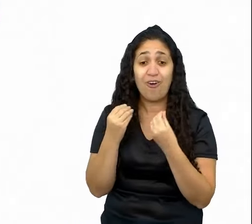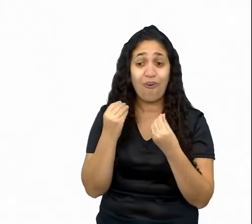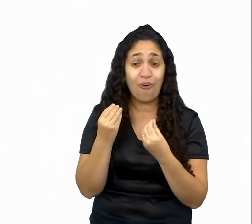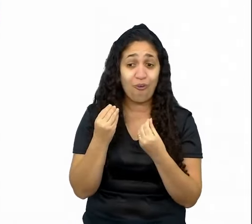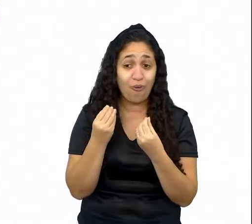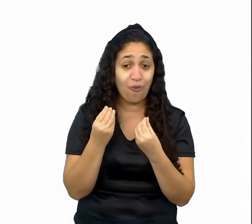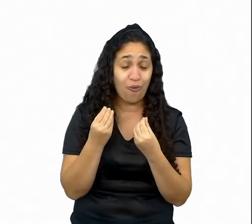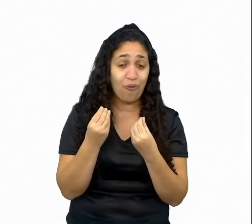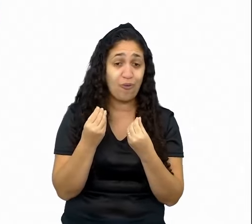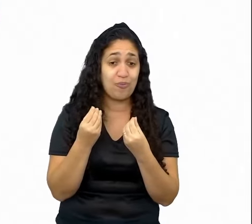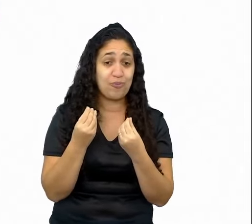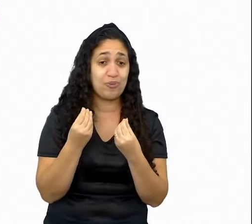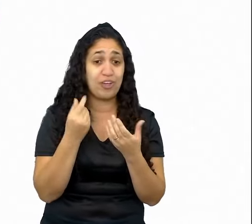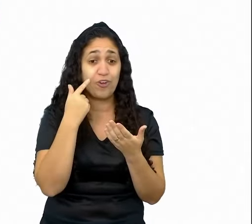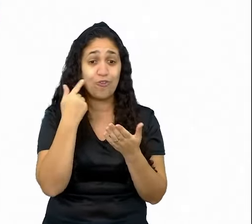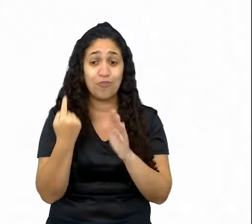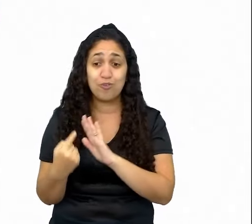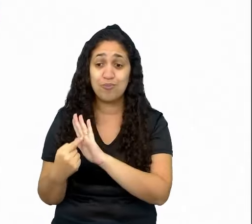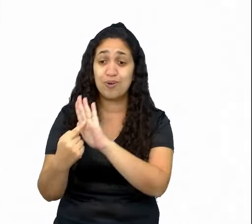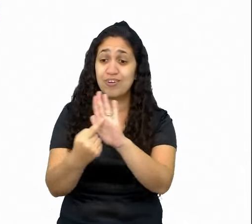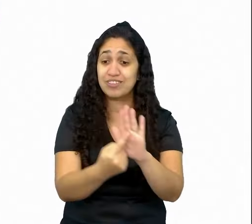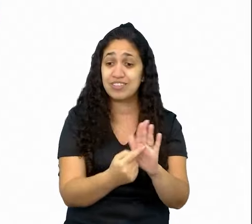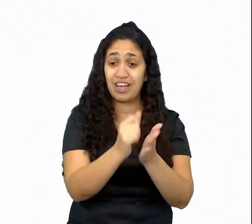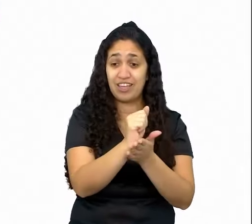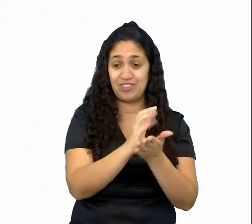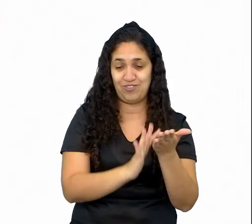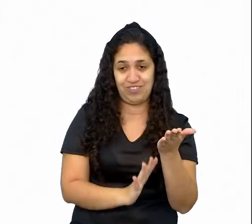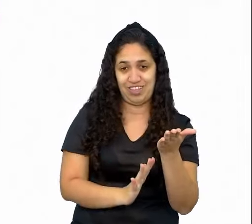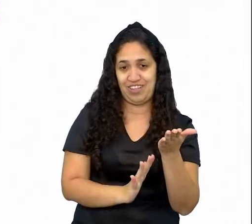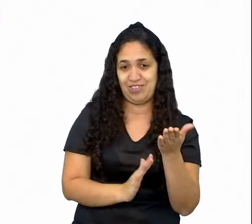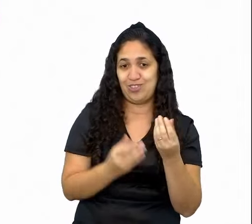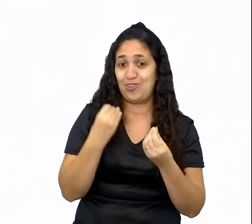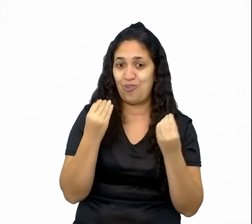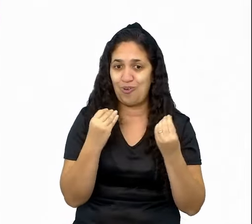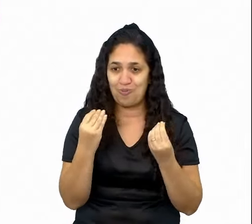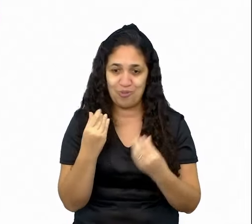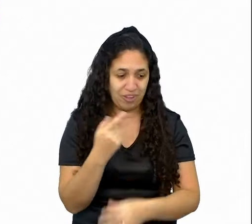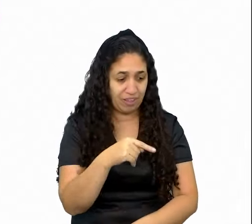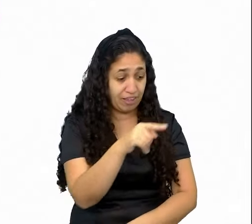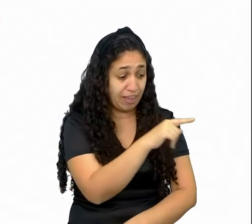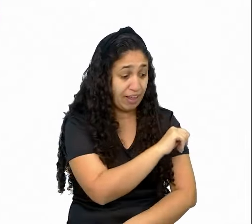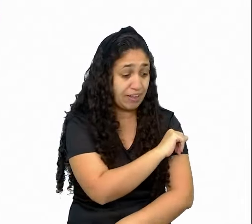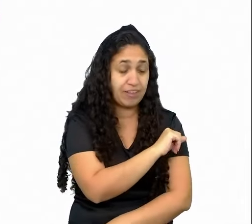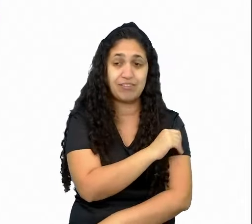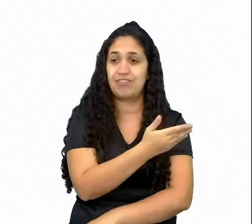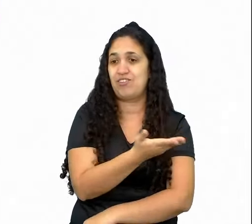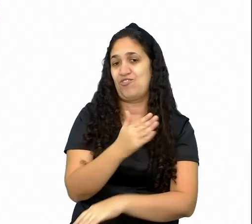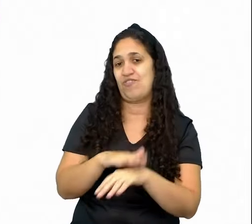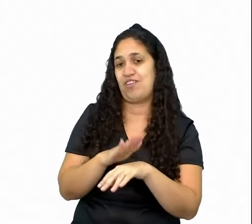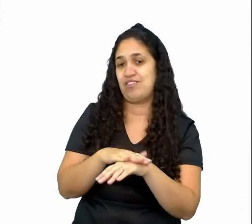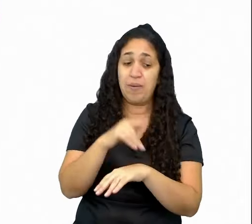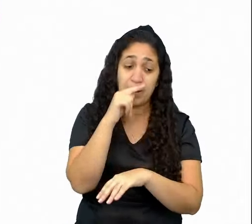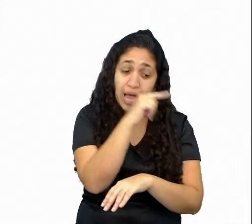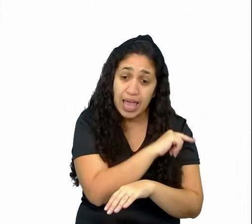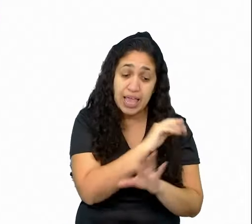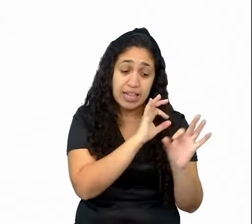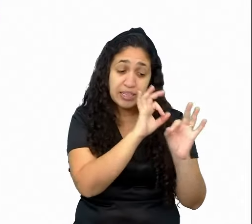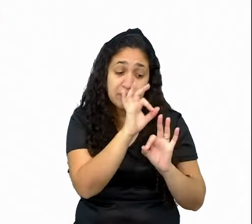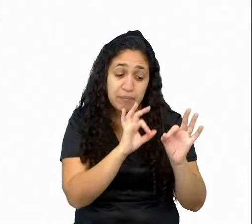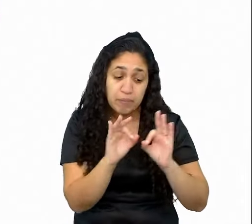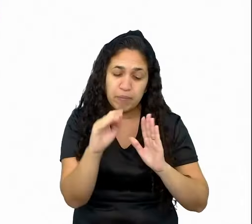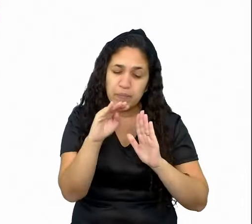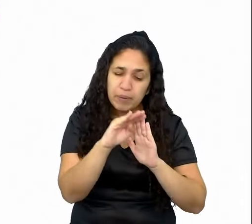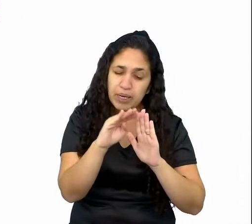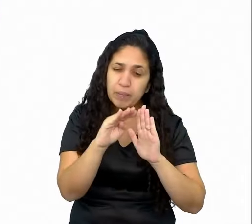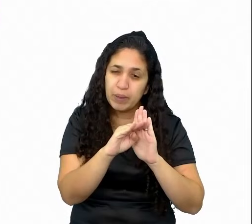vou levar essa atividade para o estudante, ou ele vai, para ele traçar um passo a passo. Ele